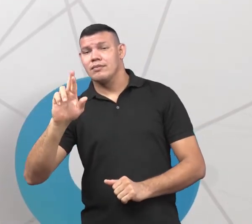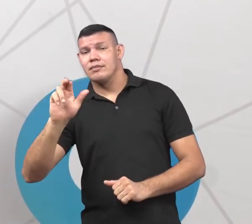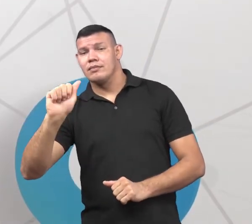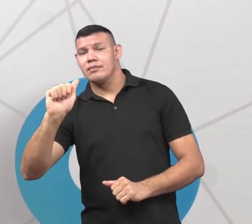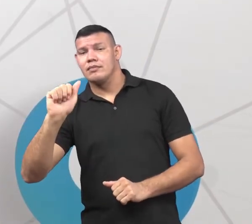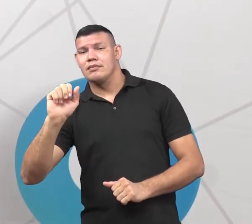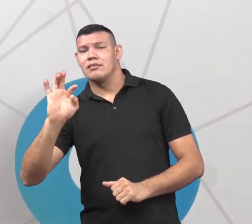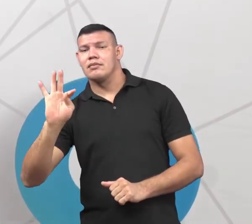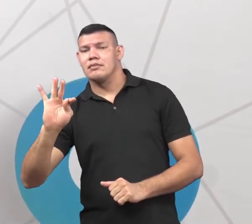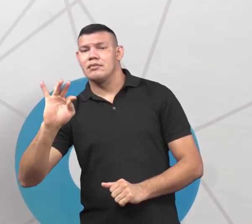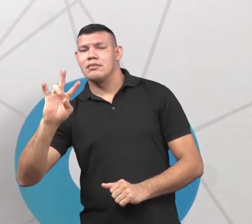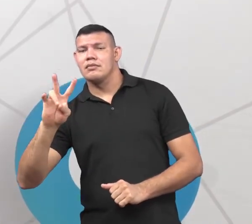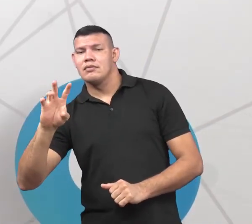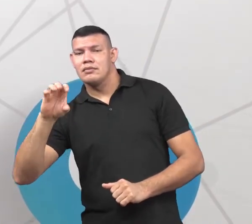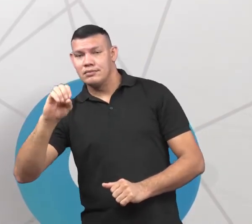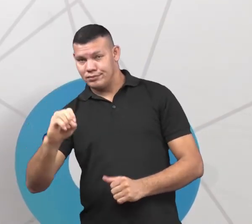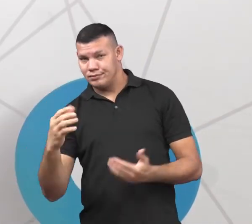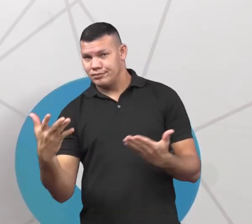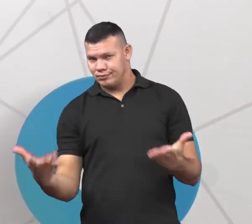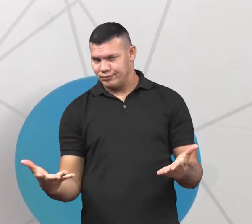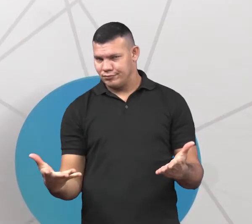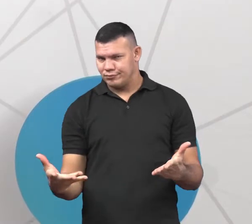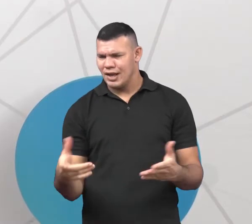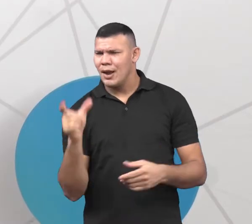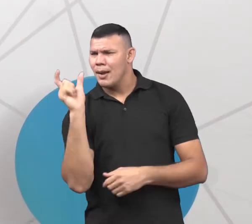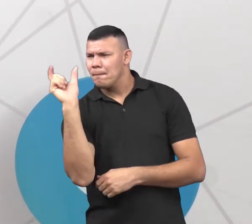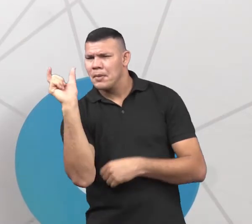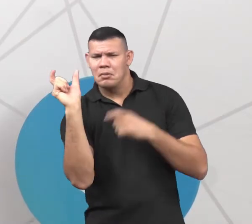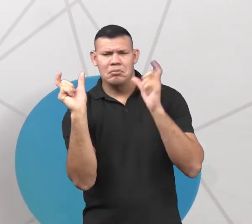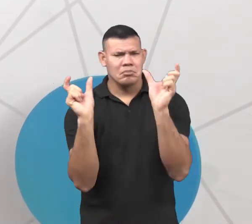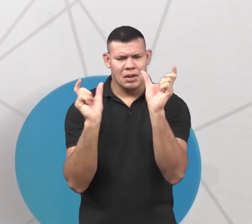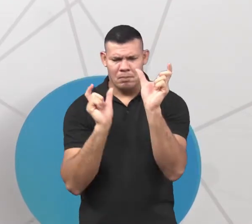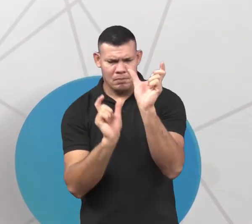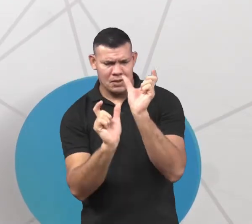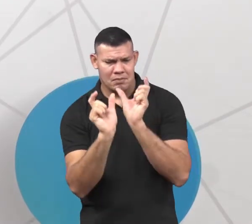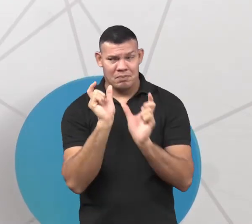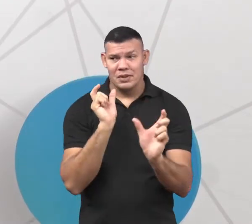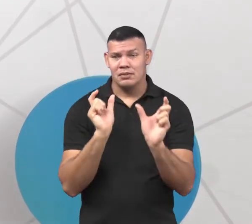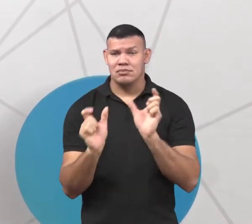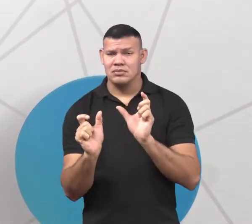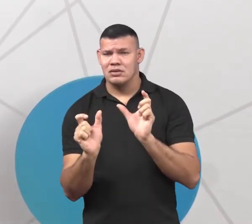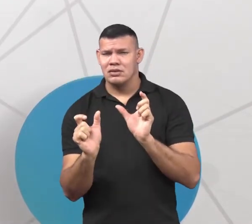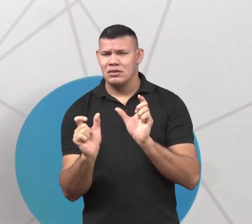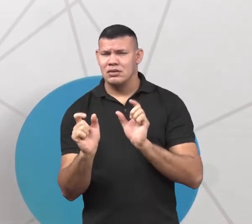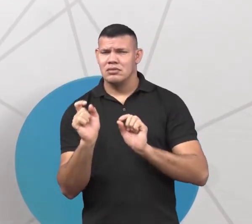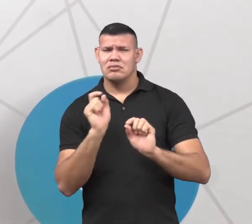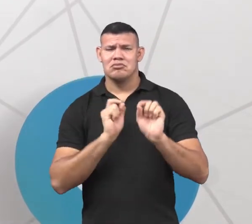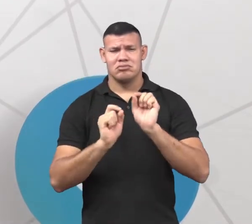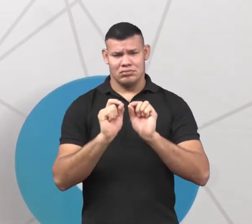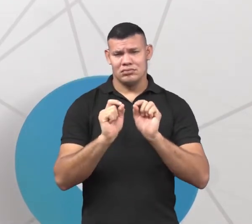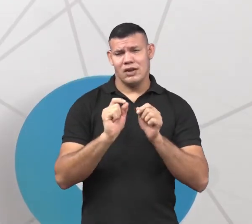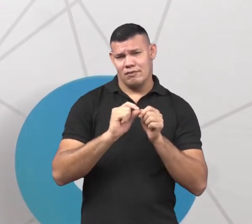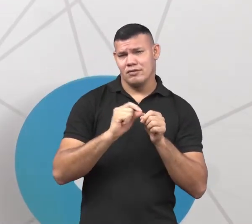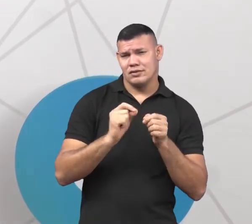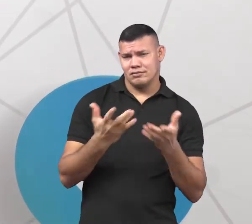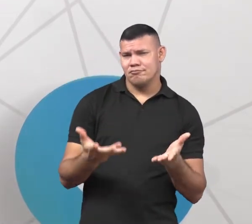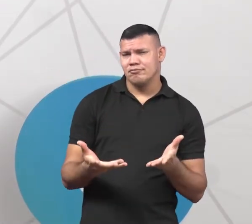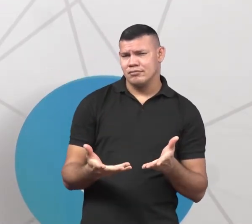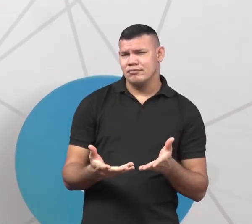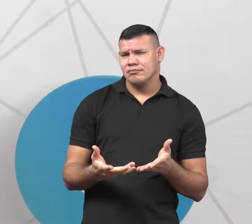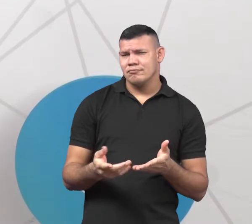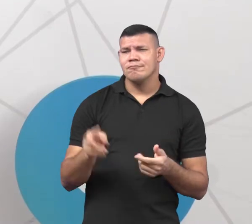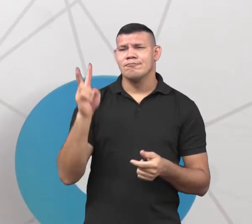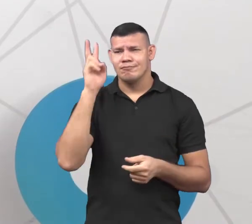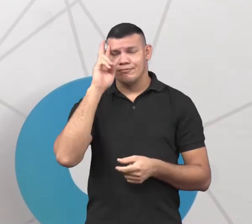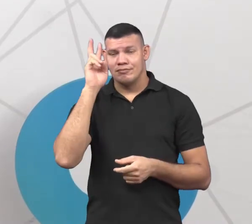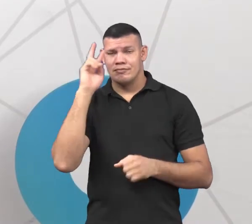Ponga, mescle, todas essas palavrinhas chaves que nos vão dando as instruções por onde seguir serão imperativos. Lembre-se, sempre serão